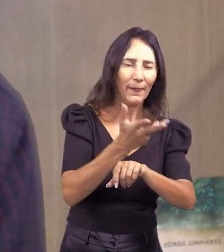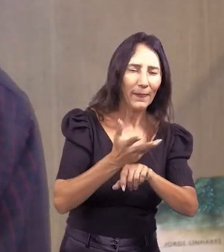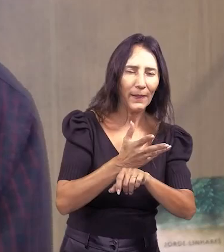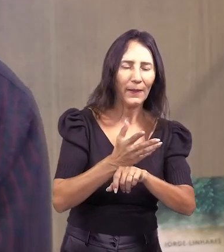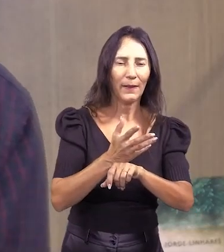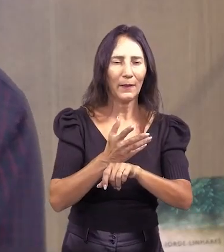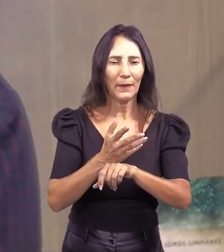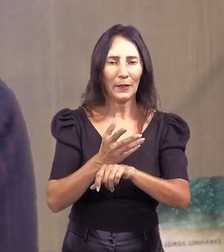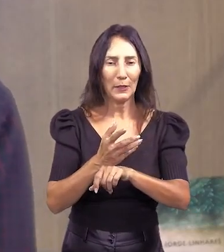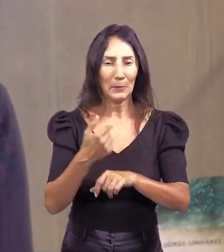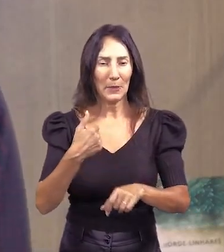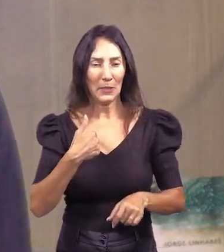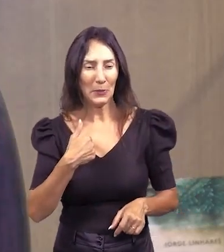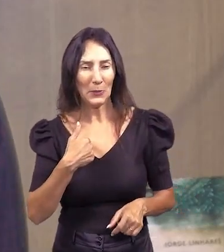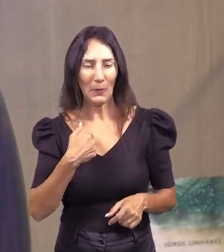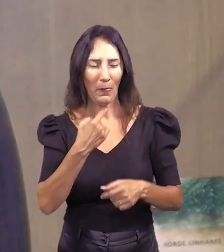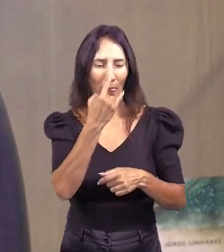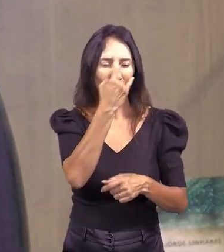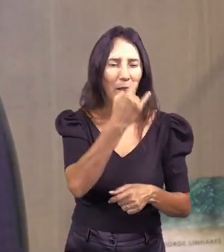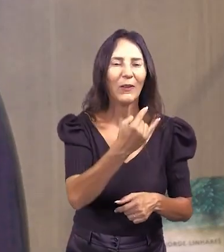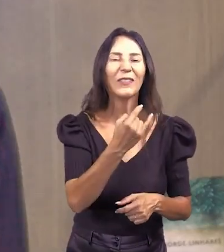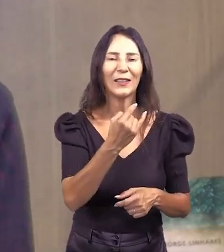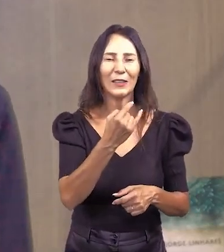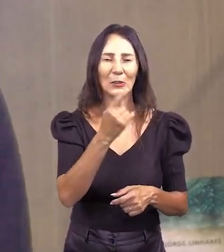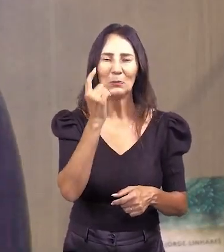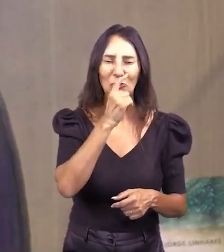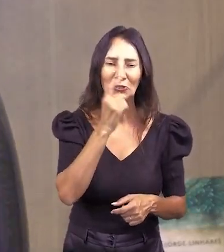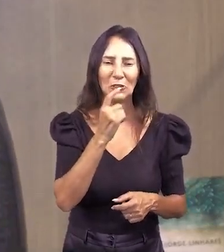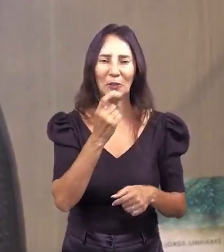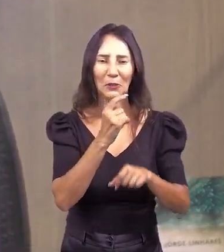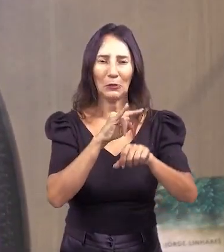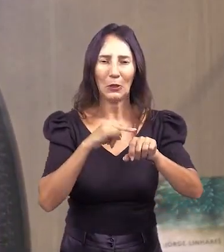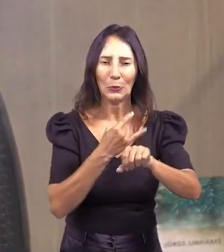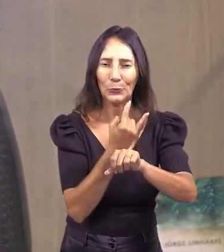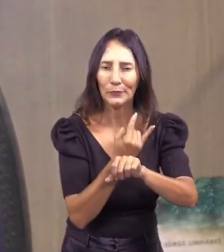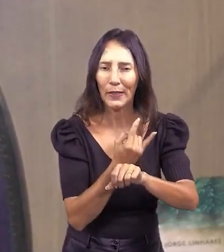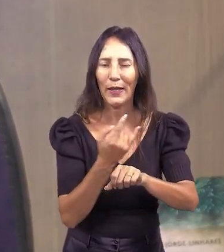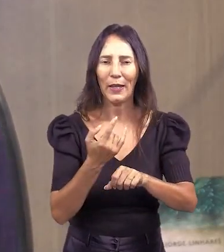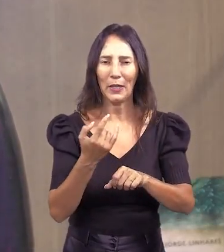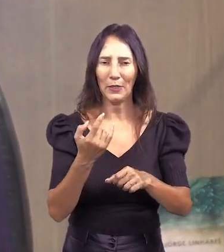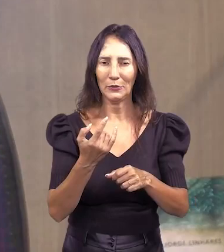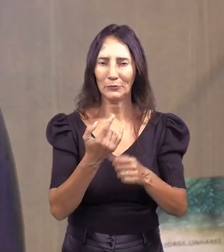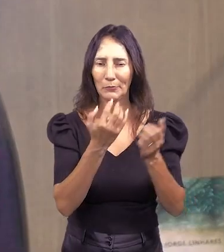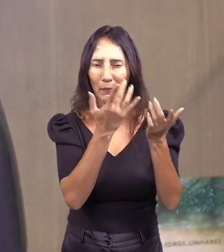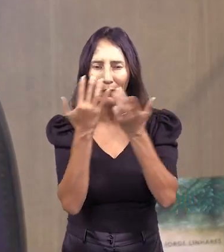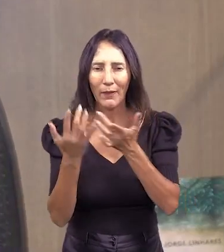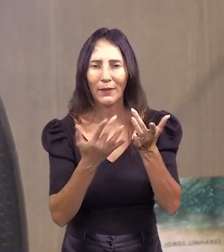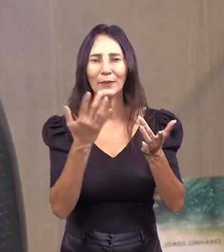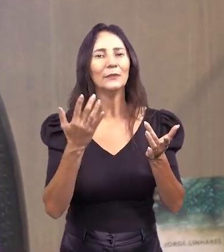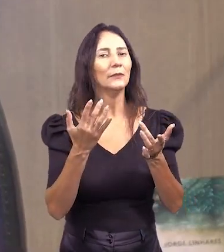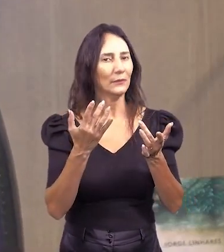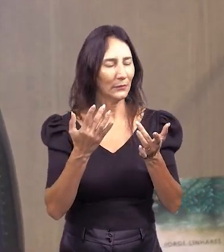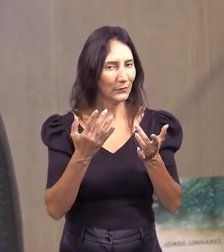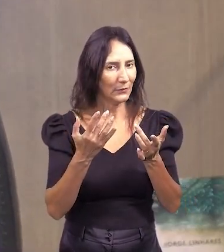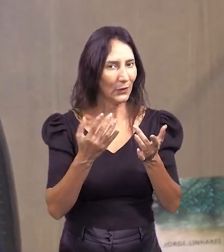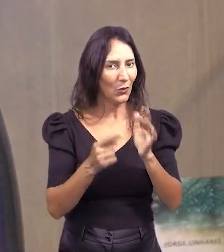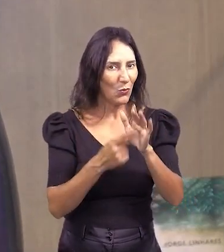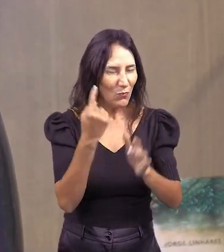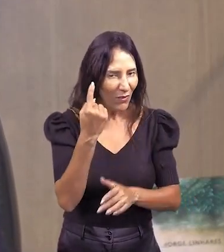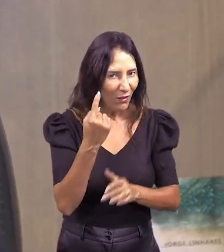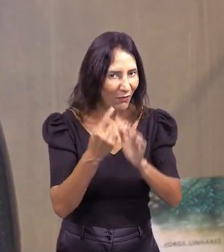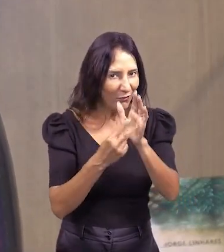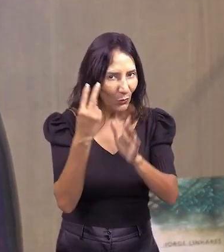pastor Jorge ao adultério, à prostituição, à mentira, ao engano. E olha lá, hein, que não foram poucas as